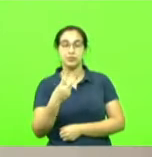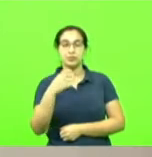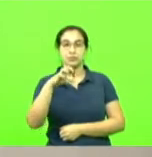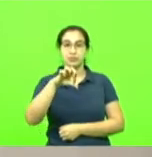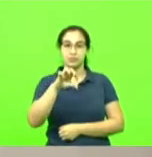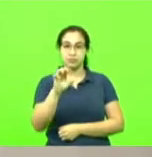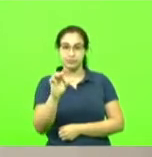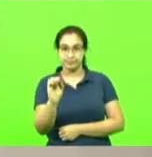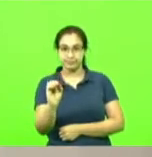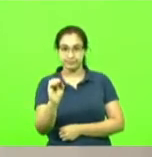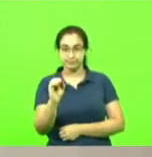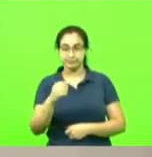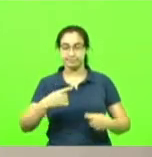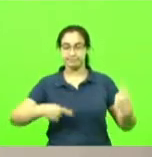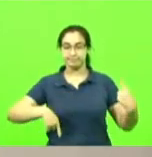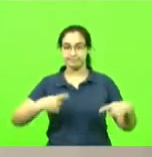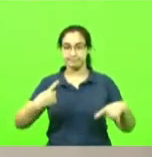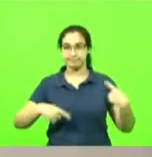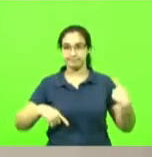5.290. Em discussão.